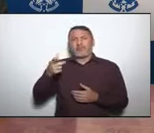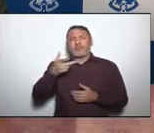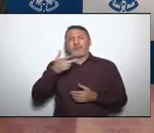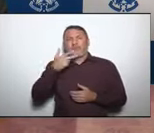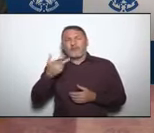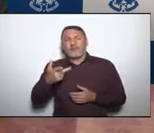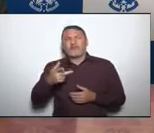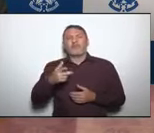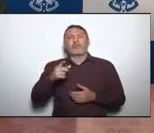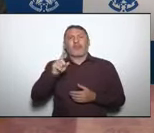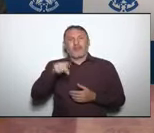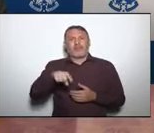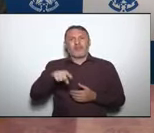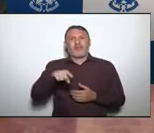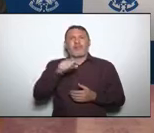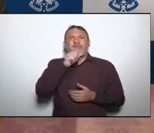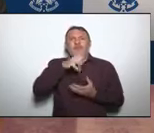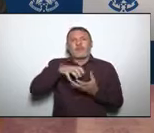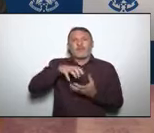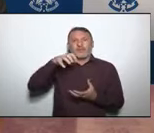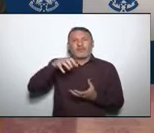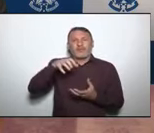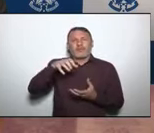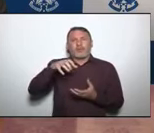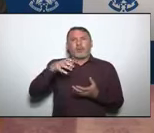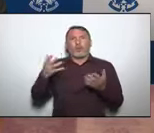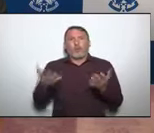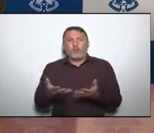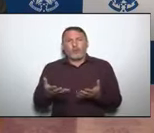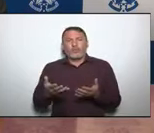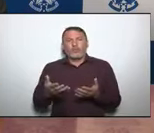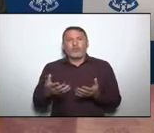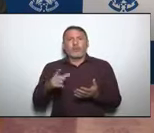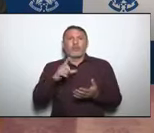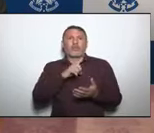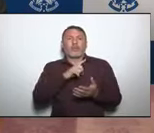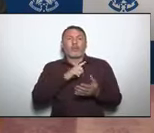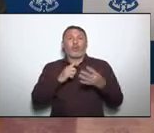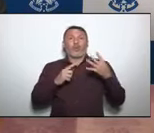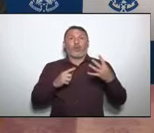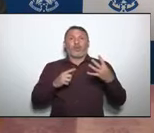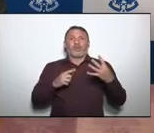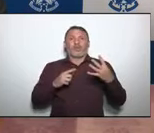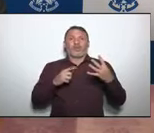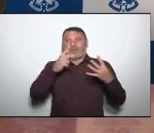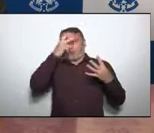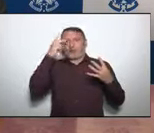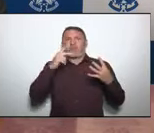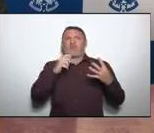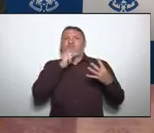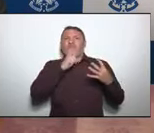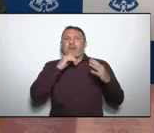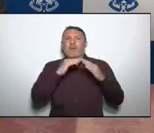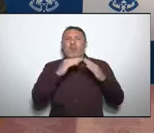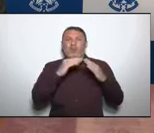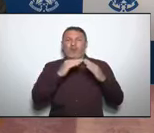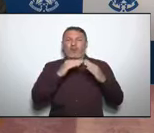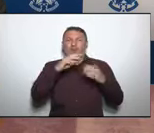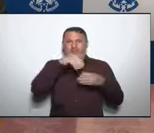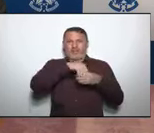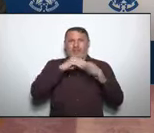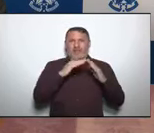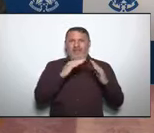É a quarta nessa única casa e é a segunda que morreu dentro da própria casa. O Ministério Público já pediu algumas explicações